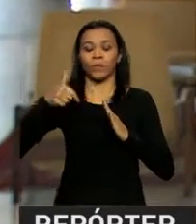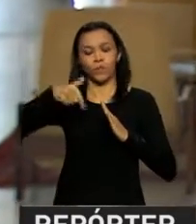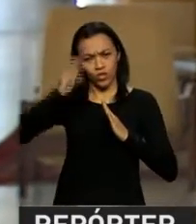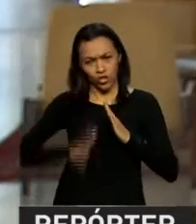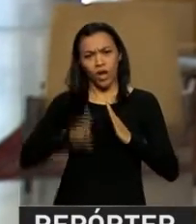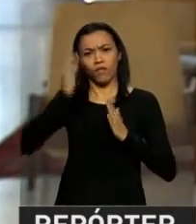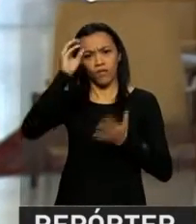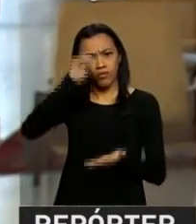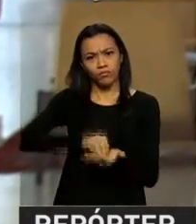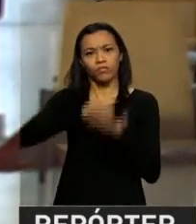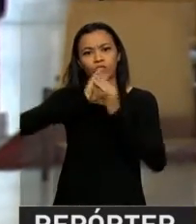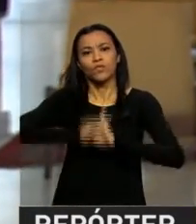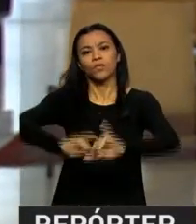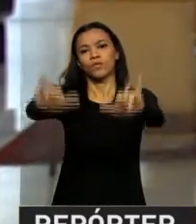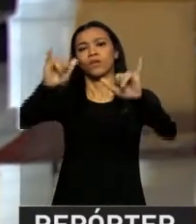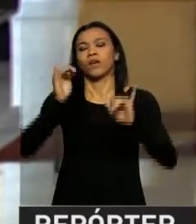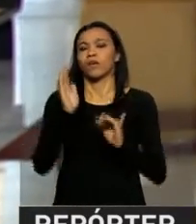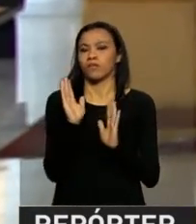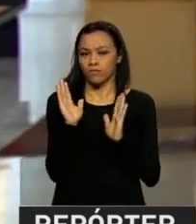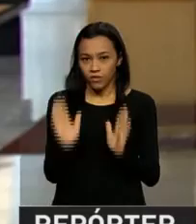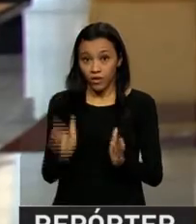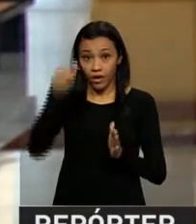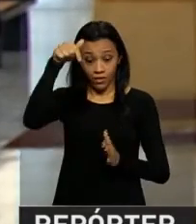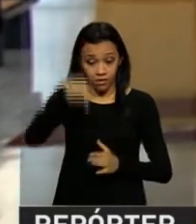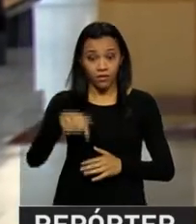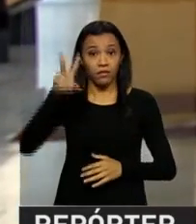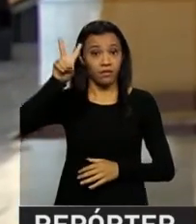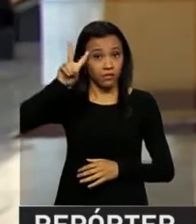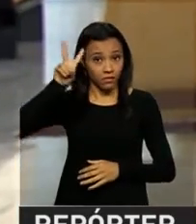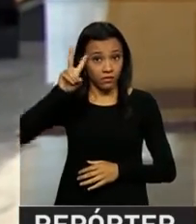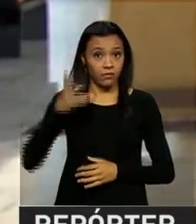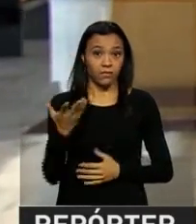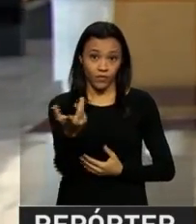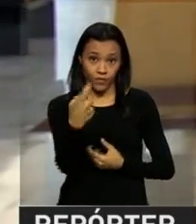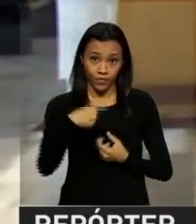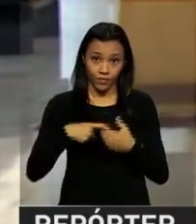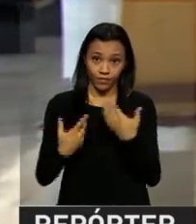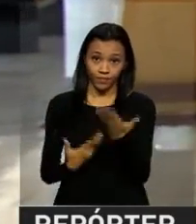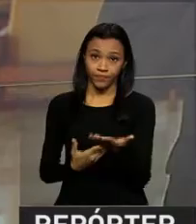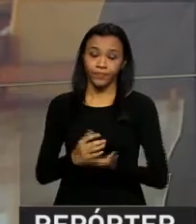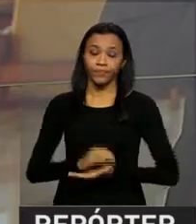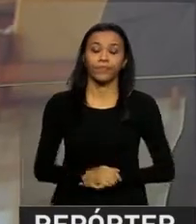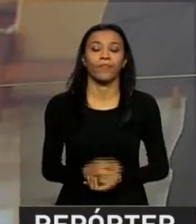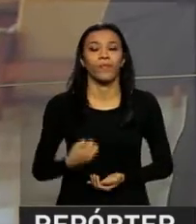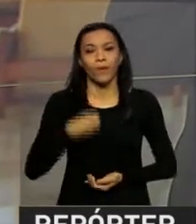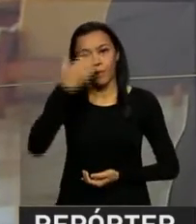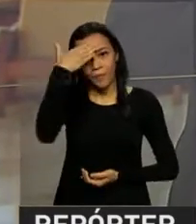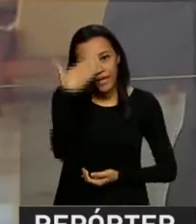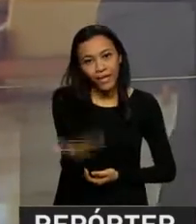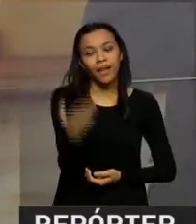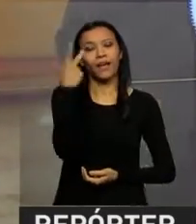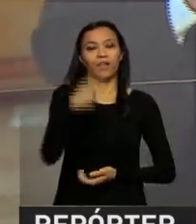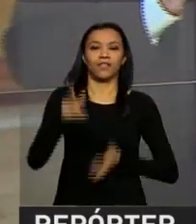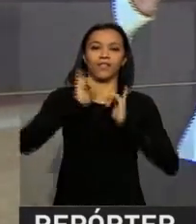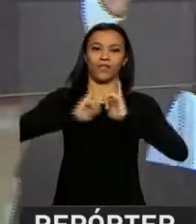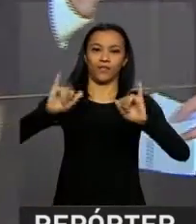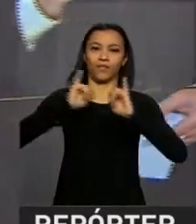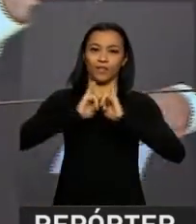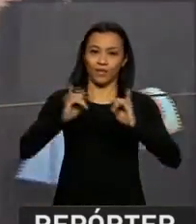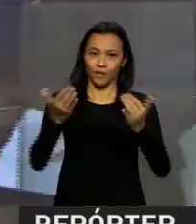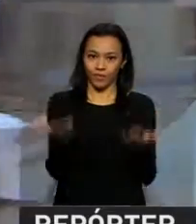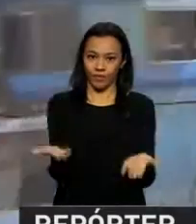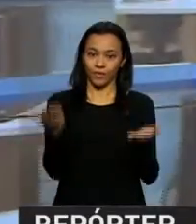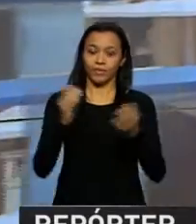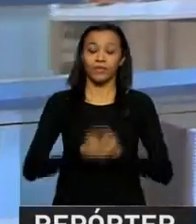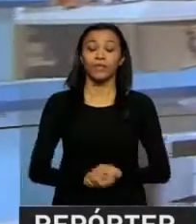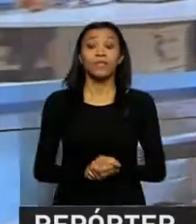foi tomada e publicada no Diário Oficial da União desta segunda-feira. Jaime, voltamos com você. João, obrigado pelas informações ao vivo do Palácio